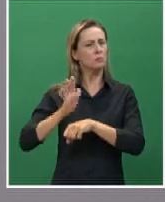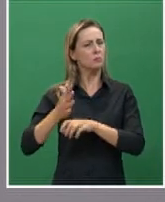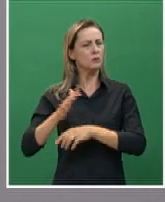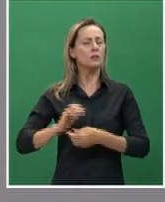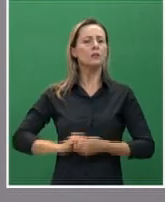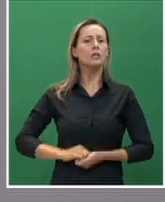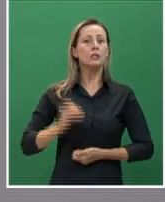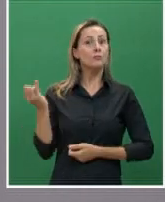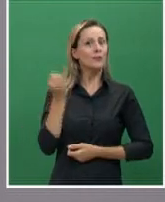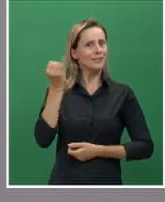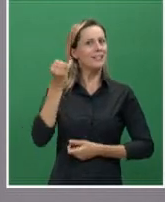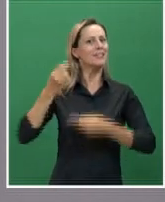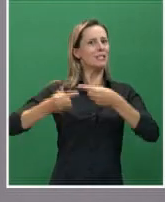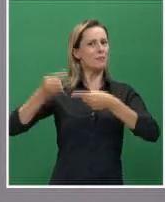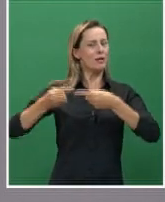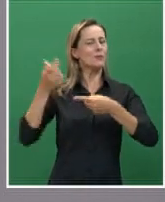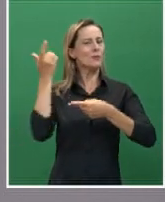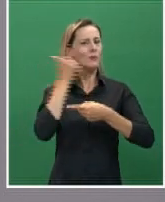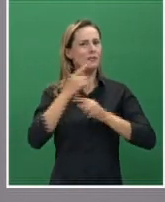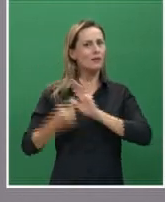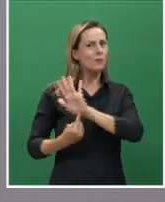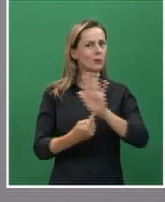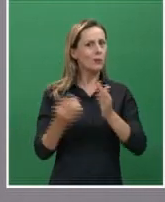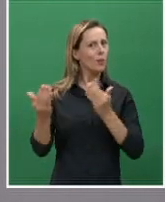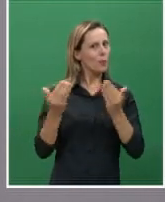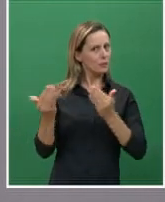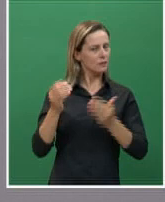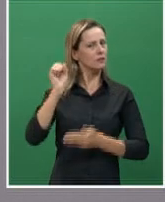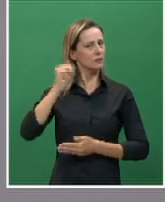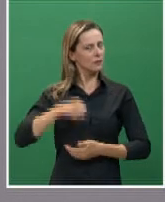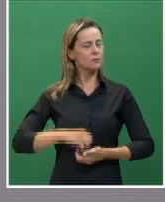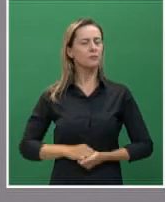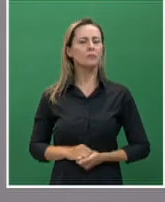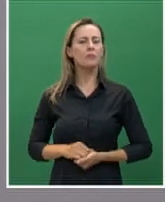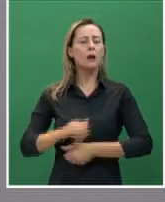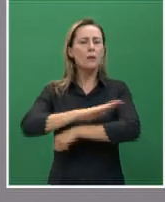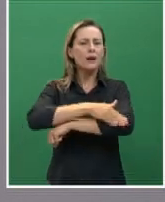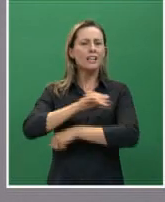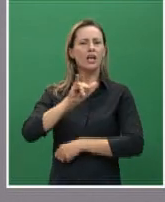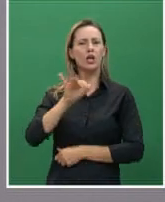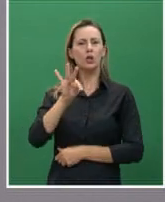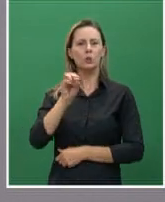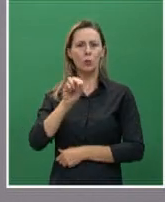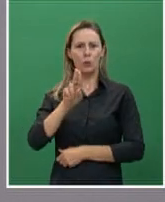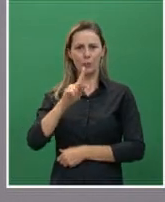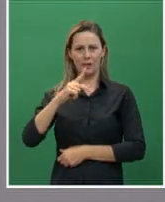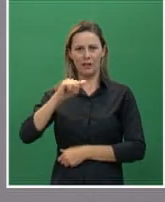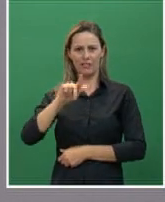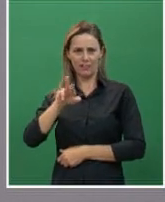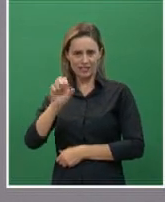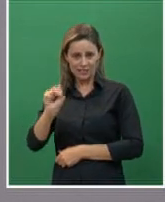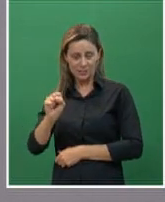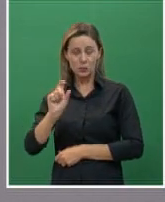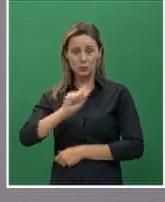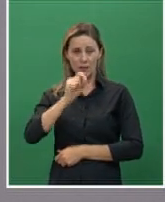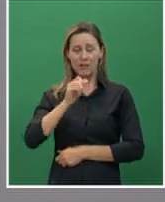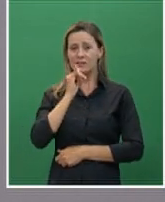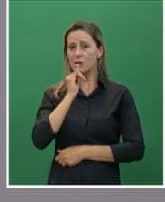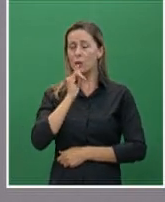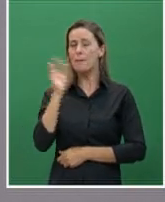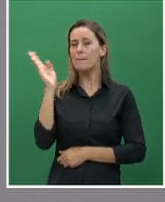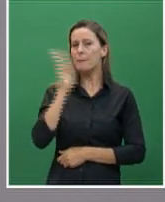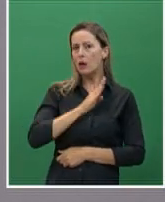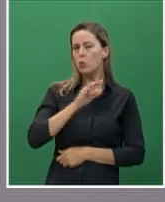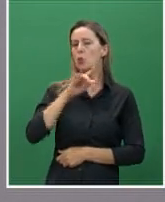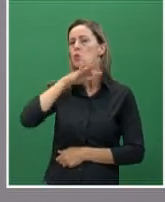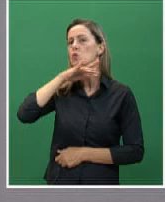por isso é importante debate para conseguir fazer esse tipo de comparação e o parque das itoupavas é um exemplo do que é o mal